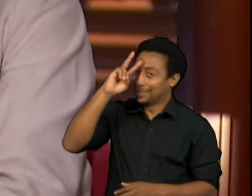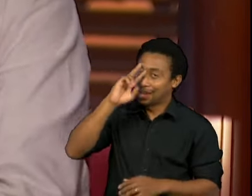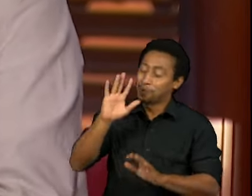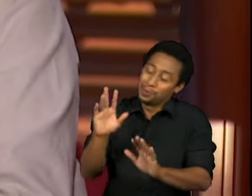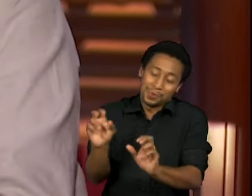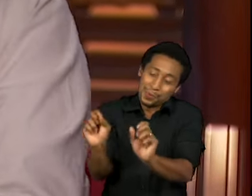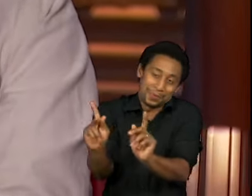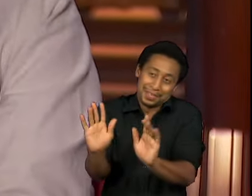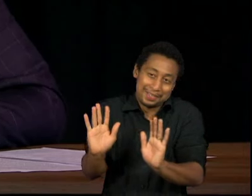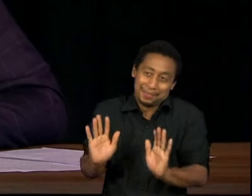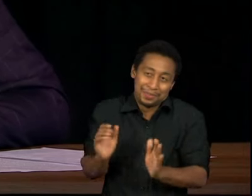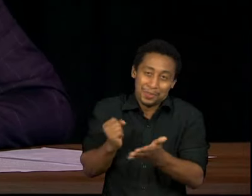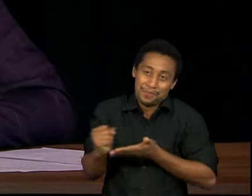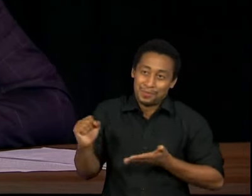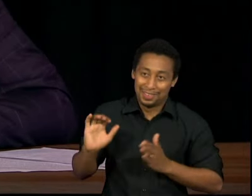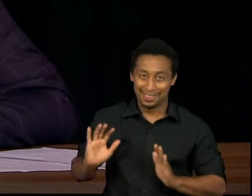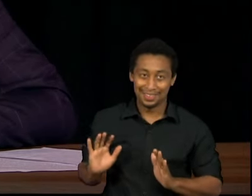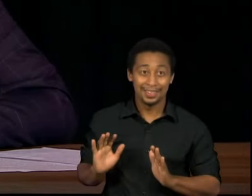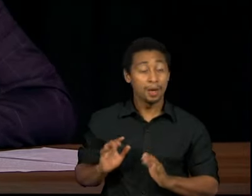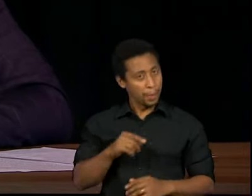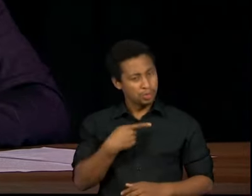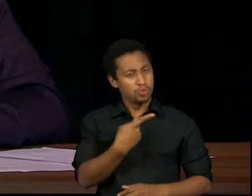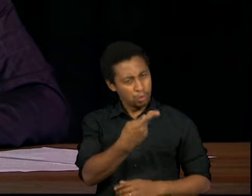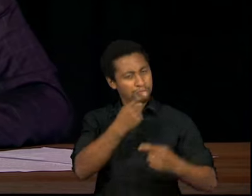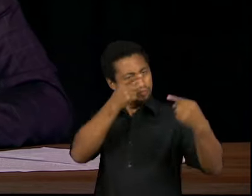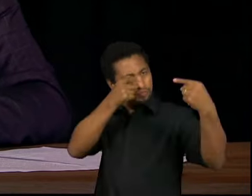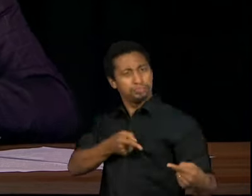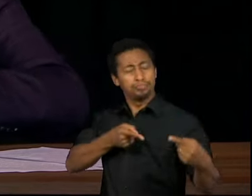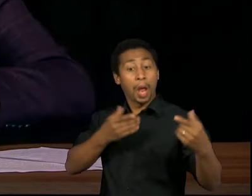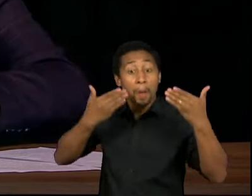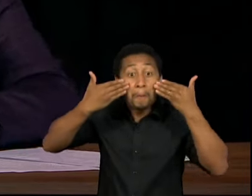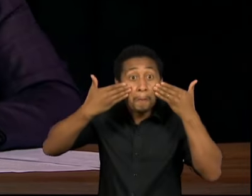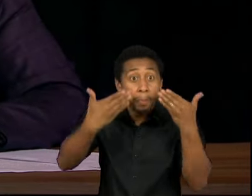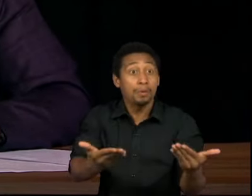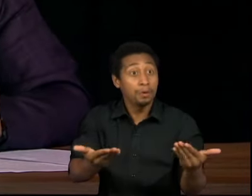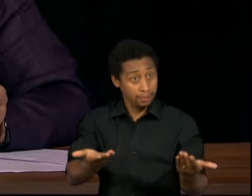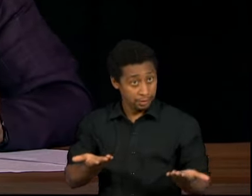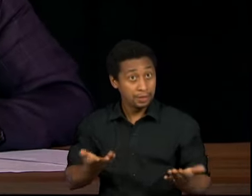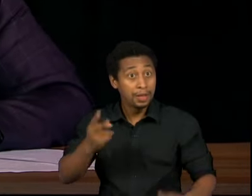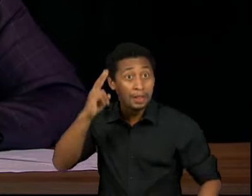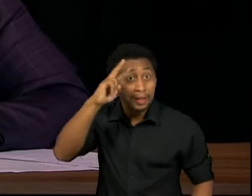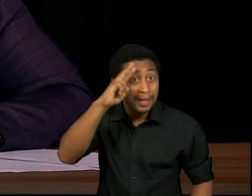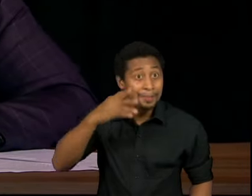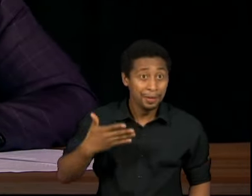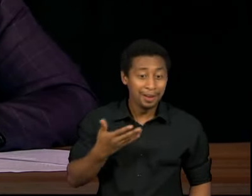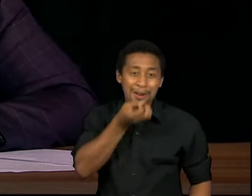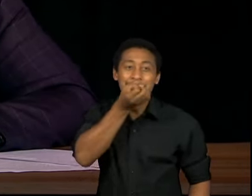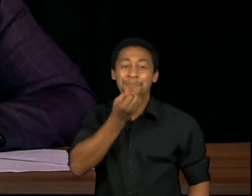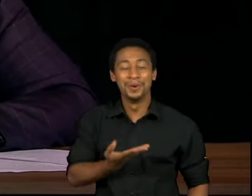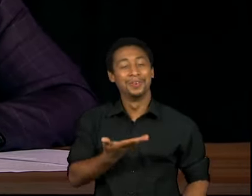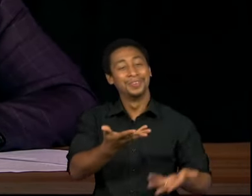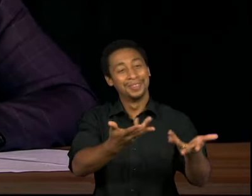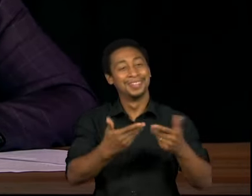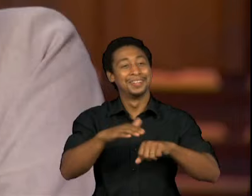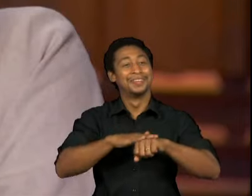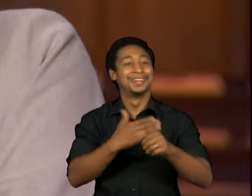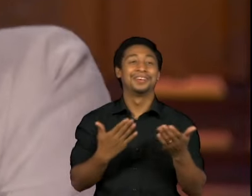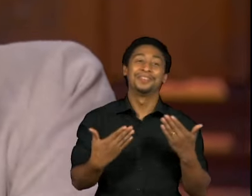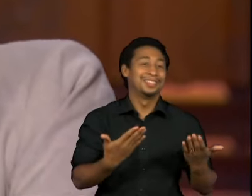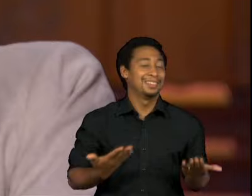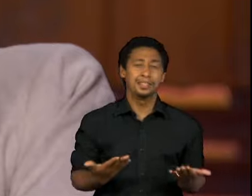mas tudo bem mas fiz vemos A treta pública inclusive aí ontem ele se você poder tar conversando aqui com você